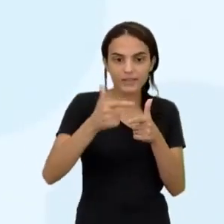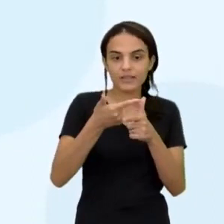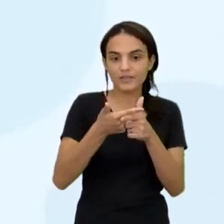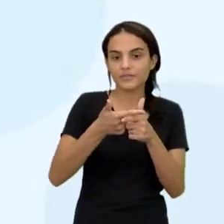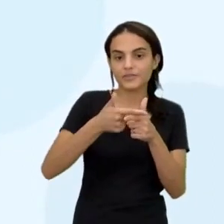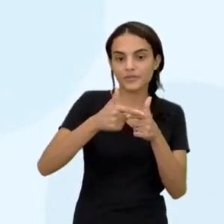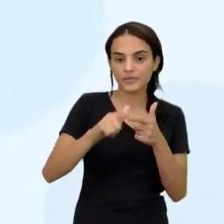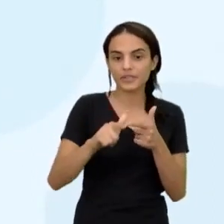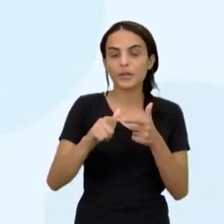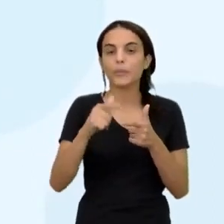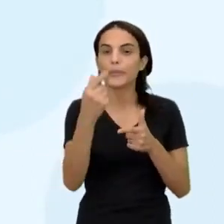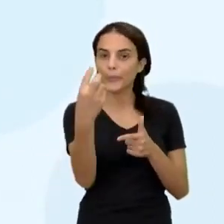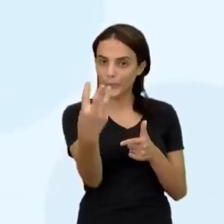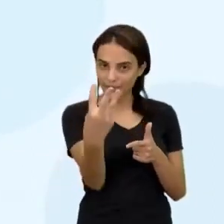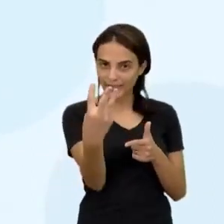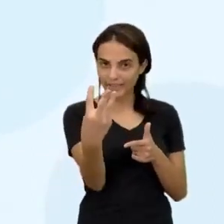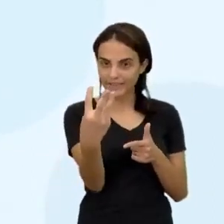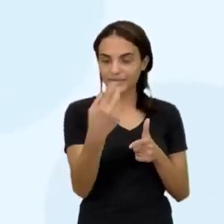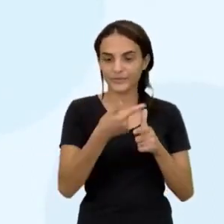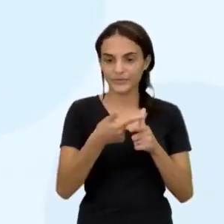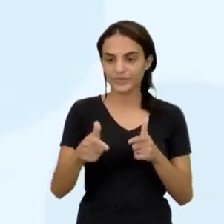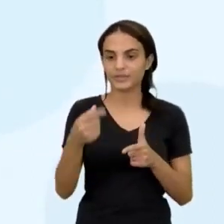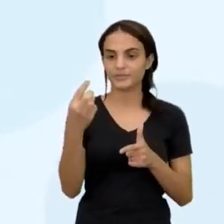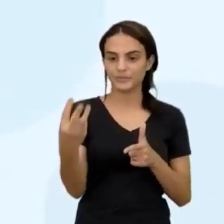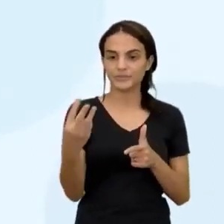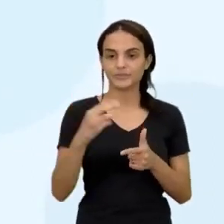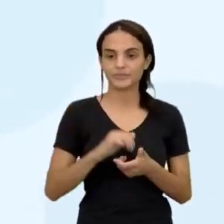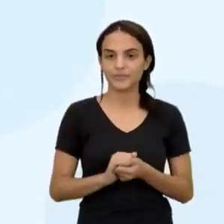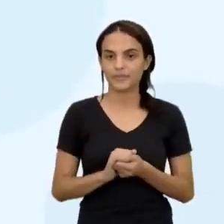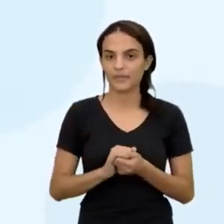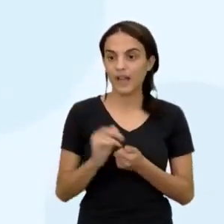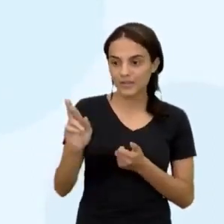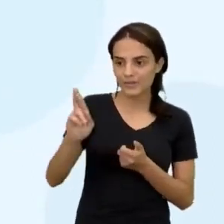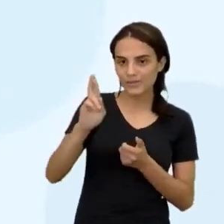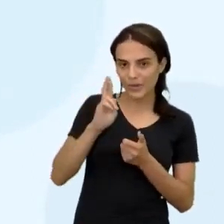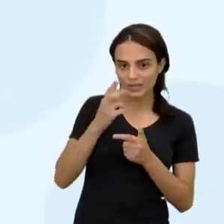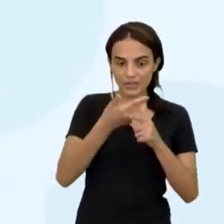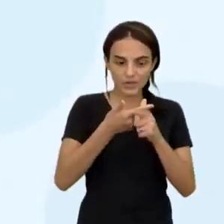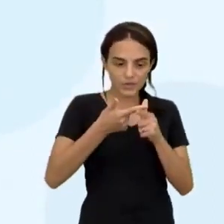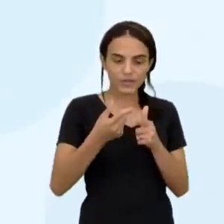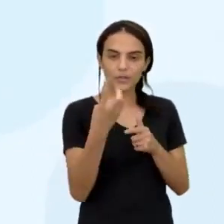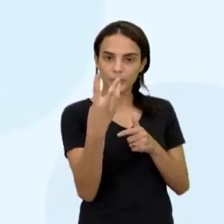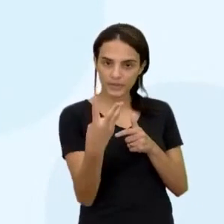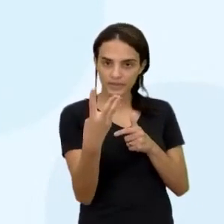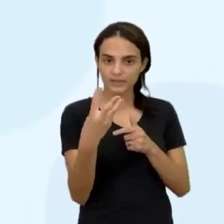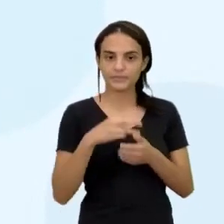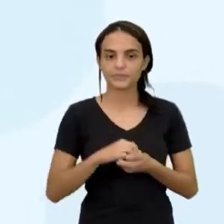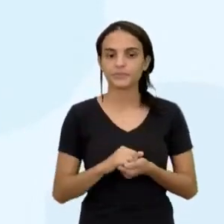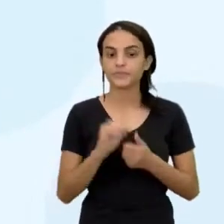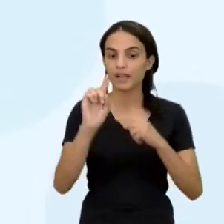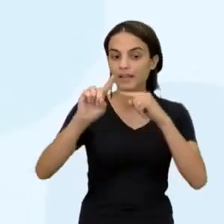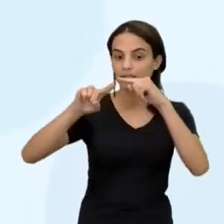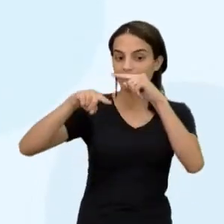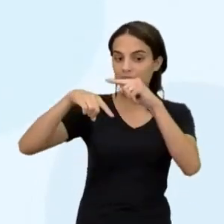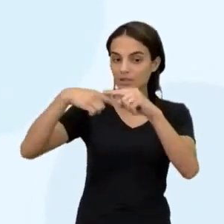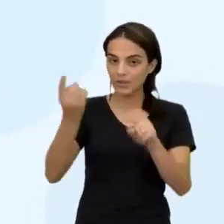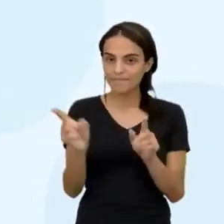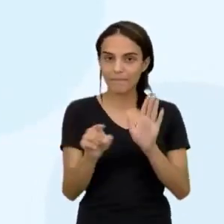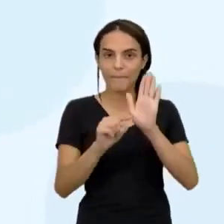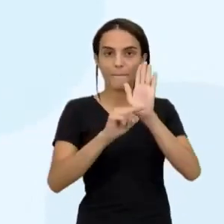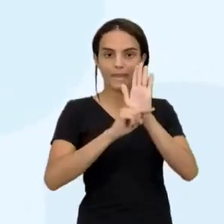até aqui por 3. Pega o resultado aí e divida por 3. Depois você vai lá